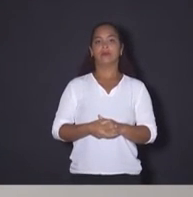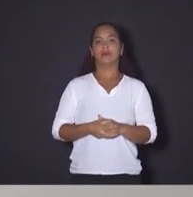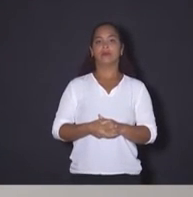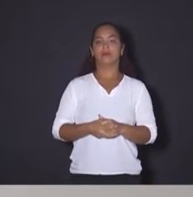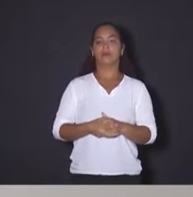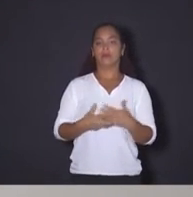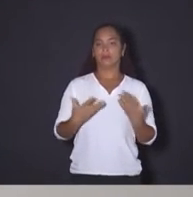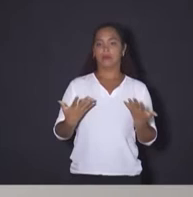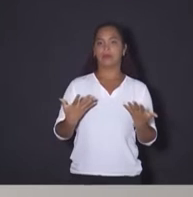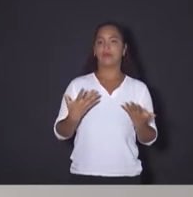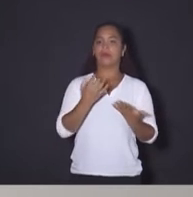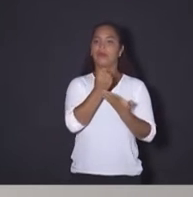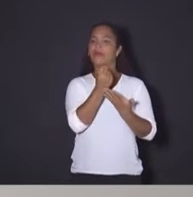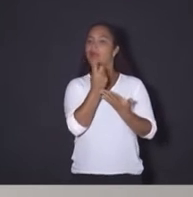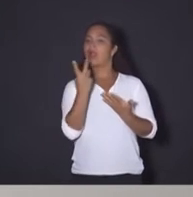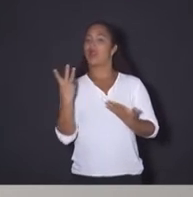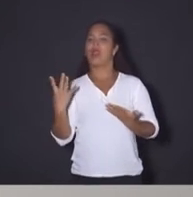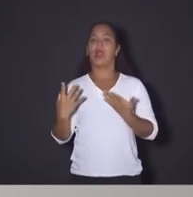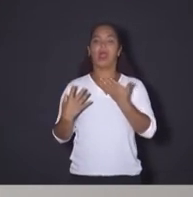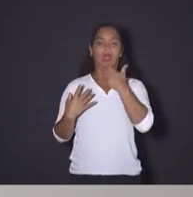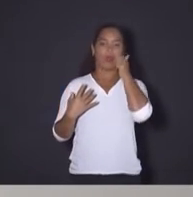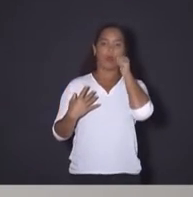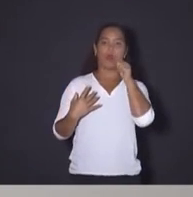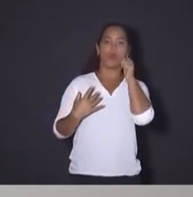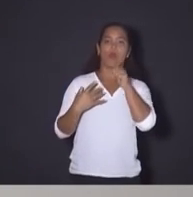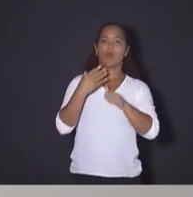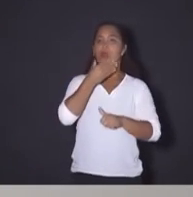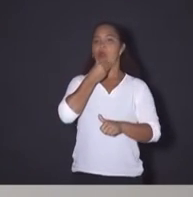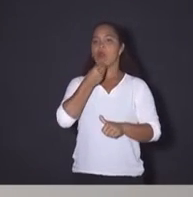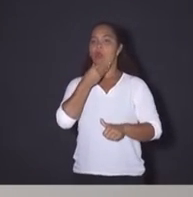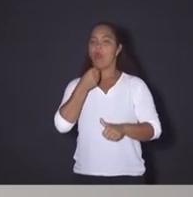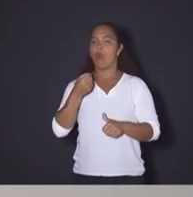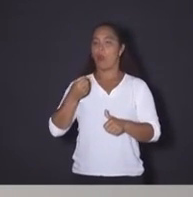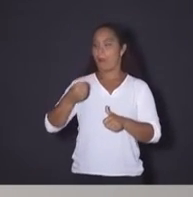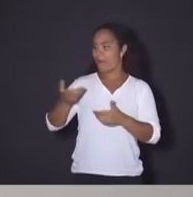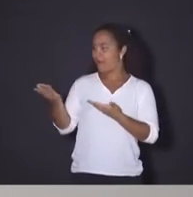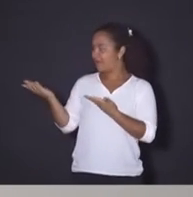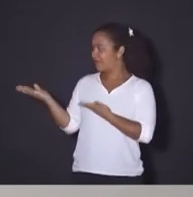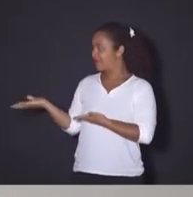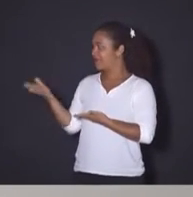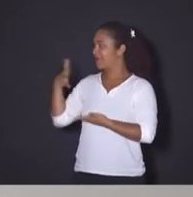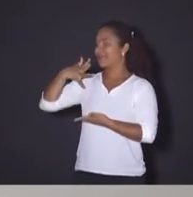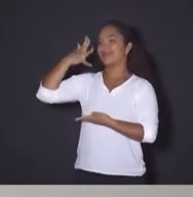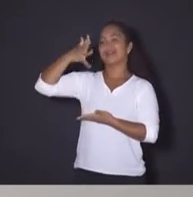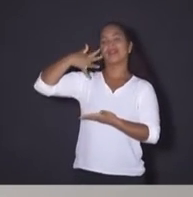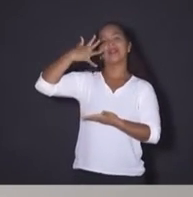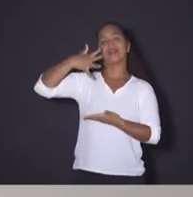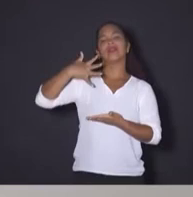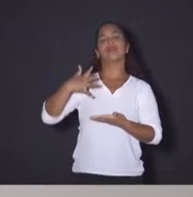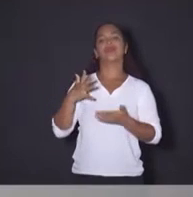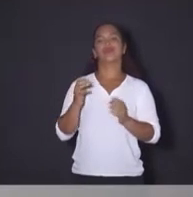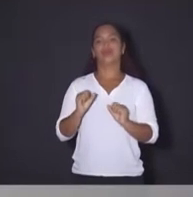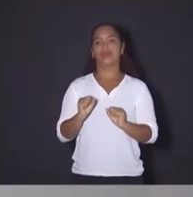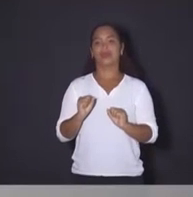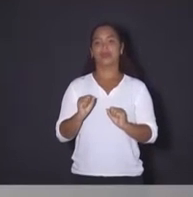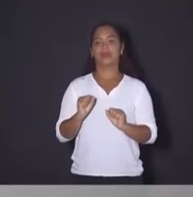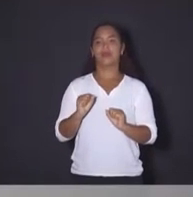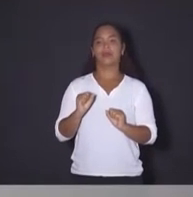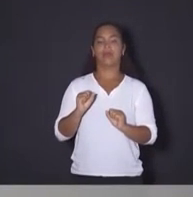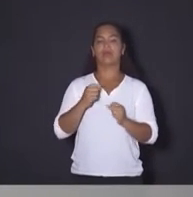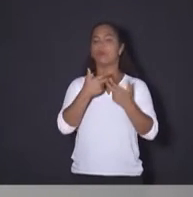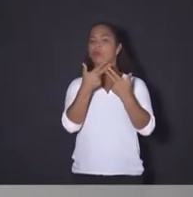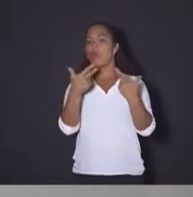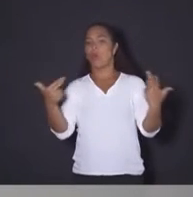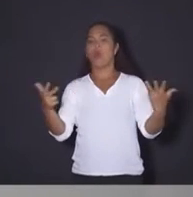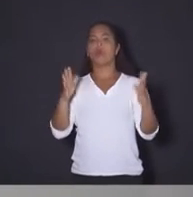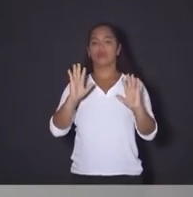mulheres que em homens que passaram aqui por essa platéia e que outros que já partiram eu